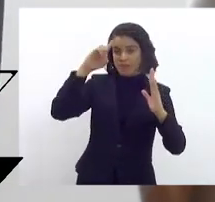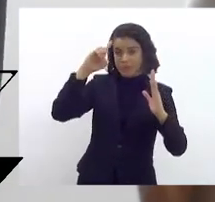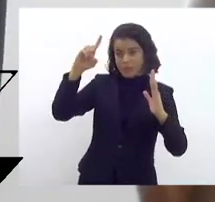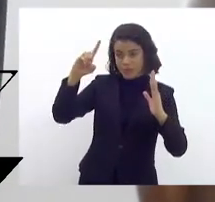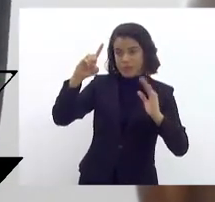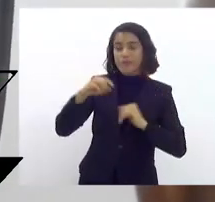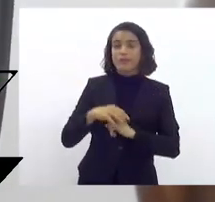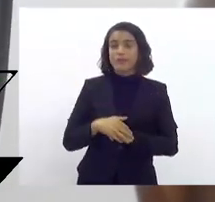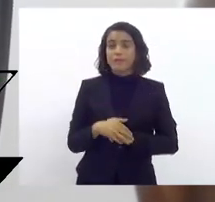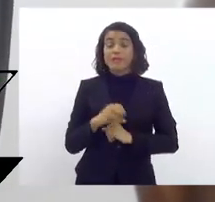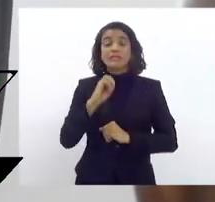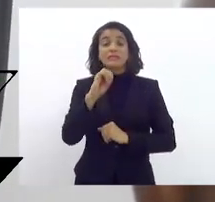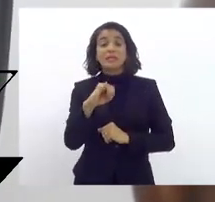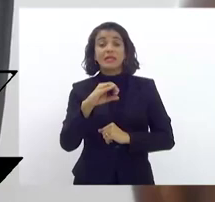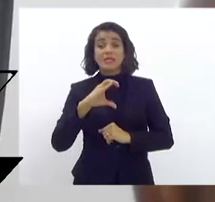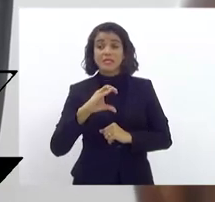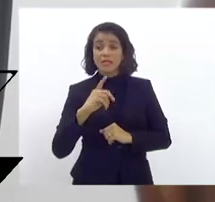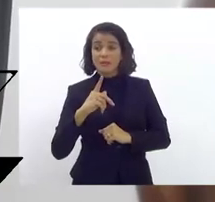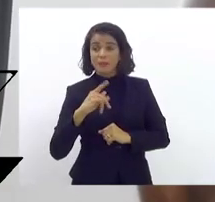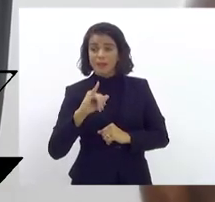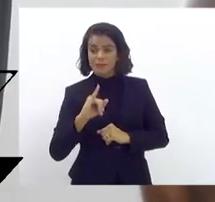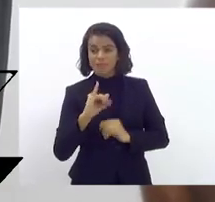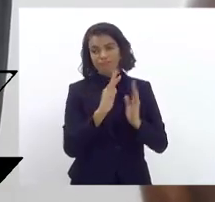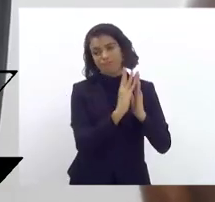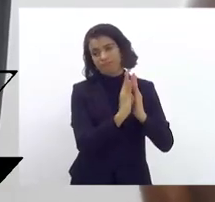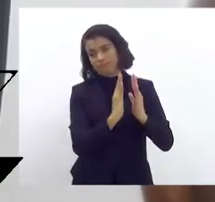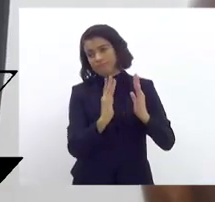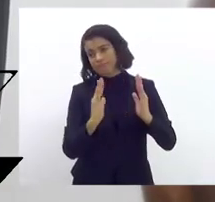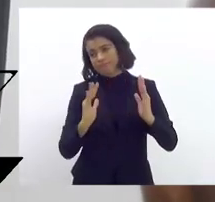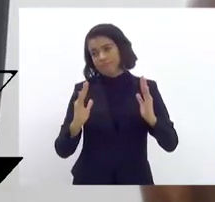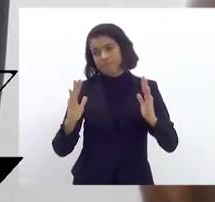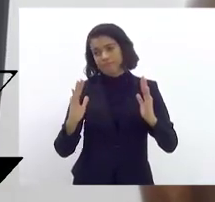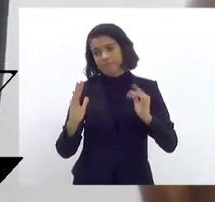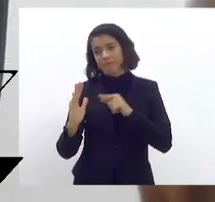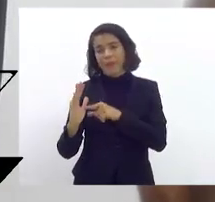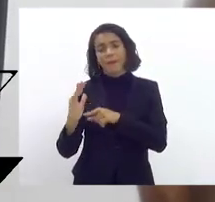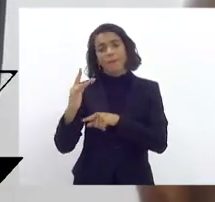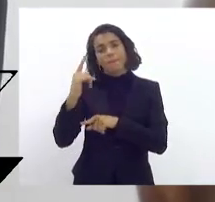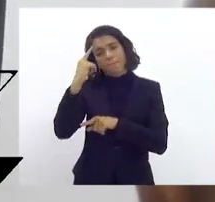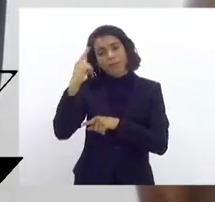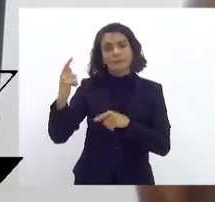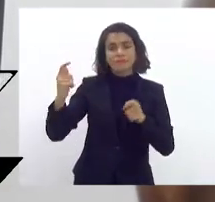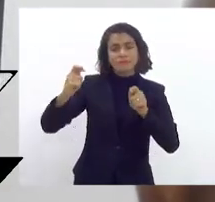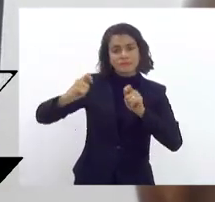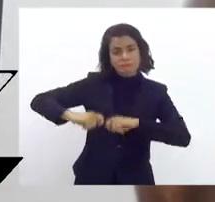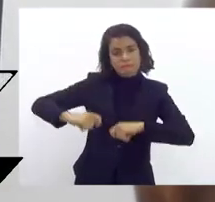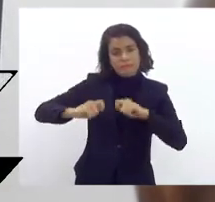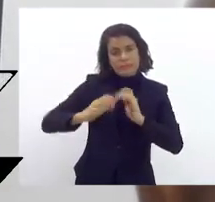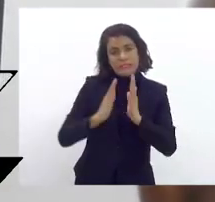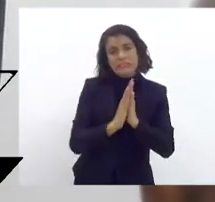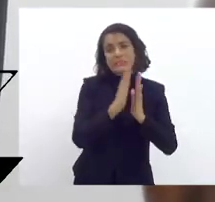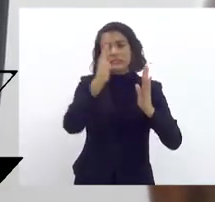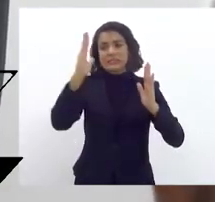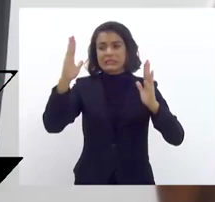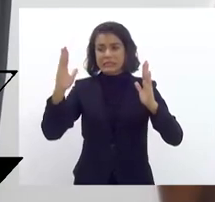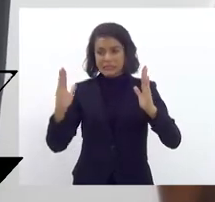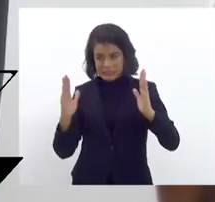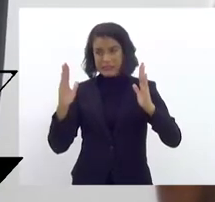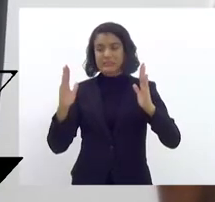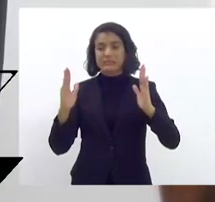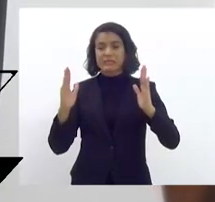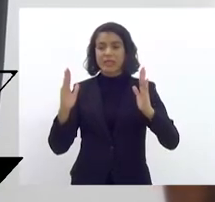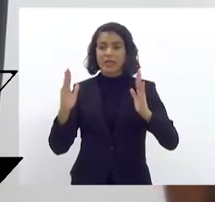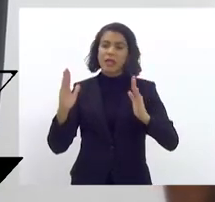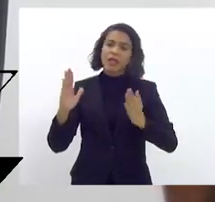que caso a CPI nesse decorrer pense que poderia prorrogar Em alguns